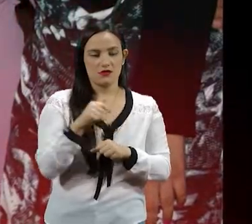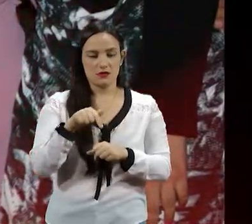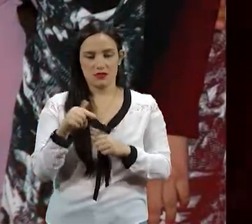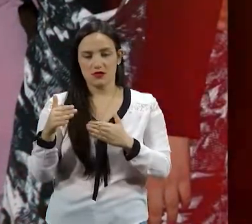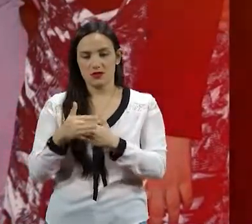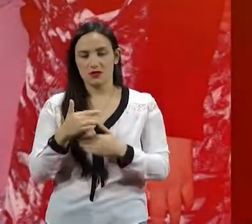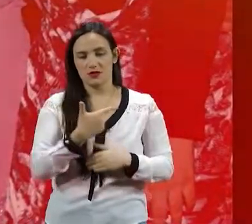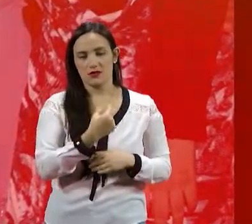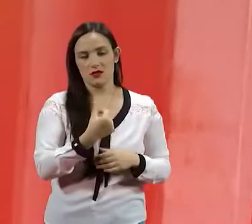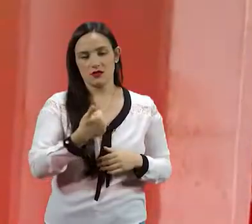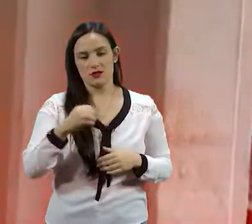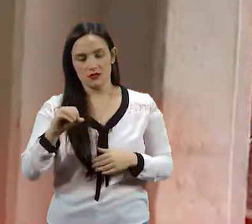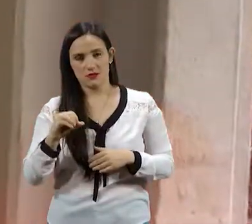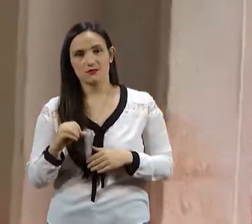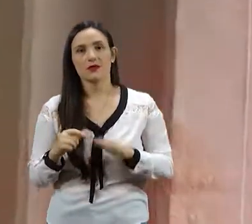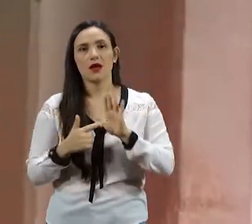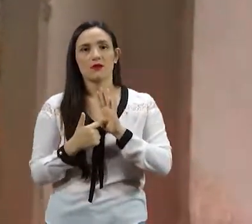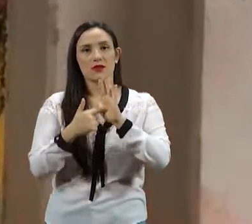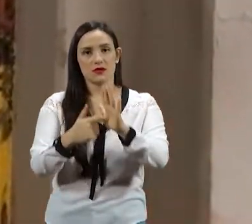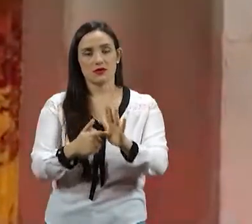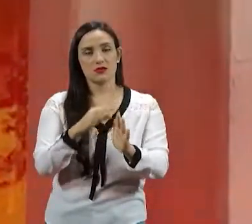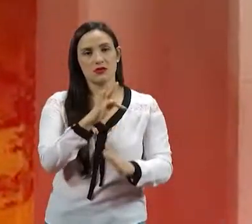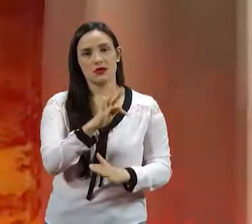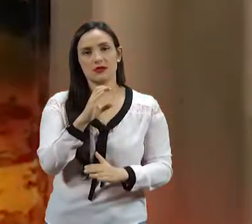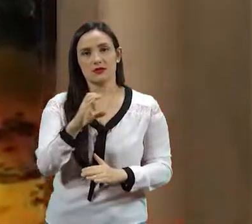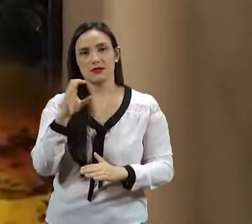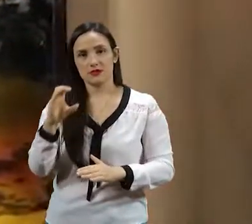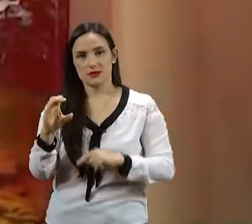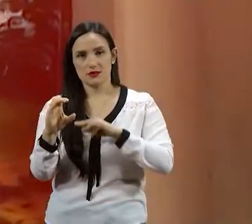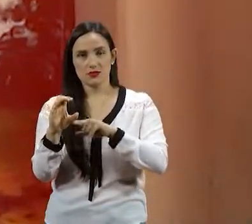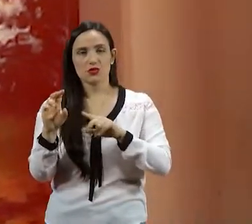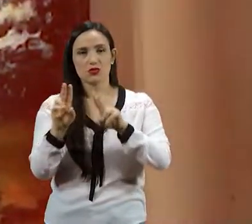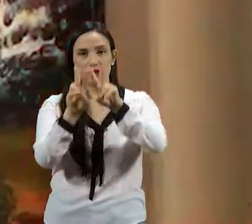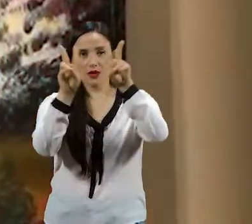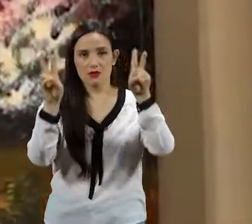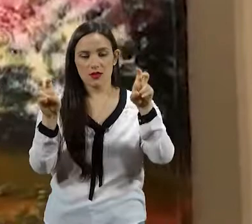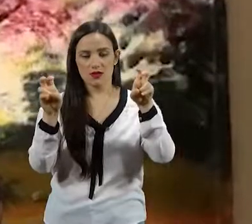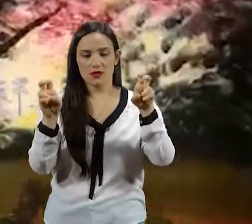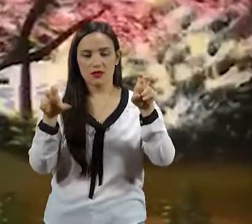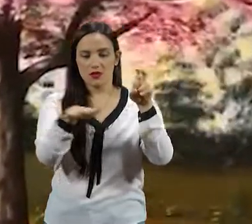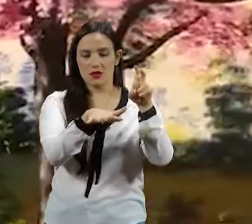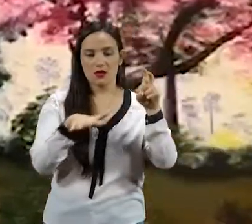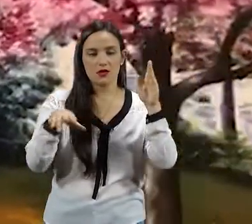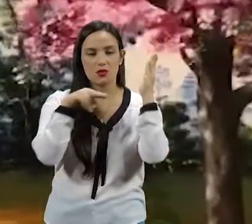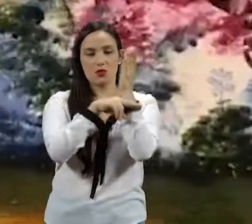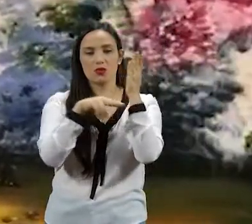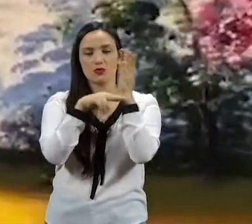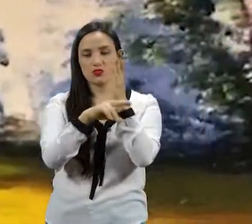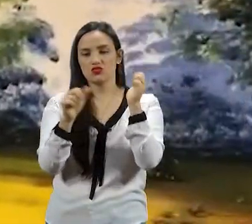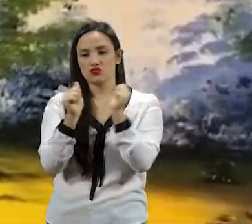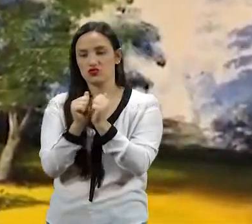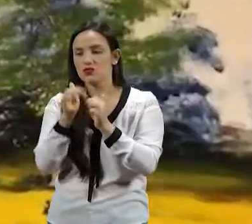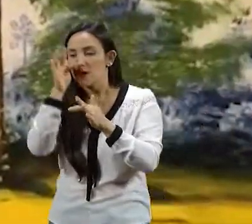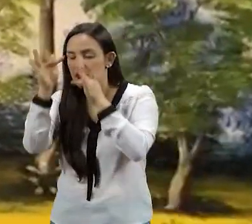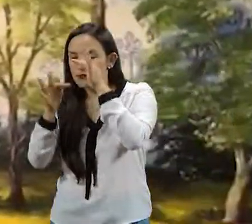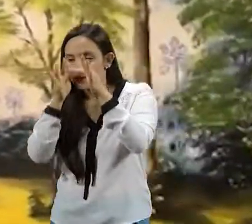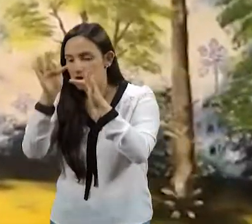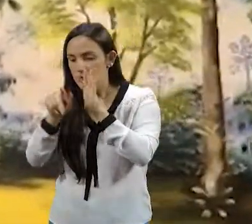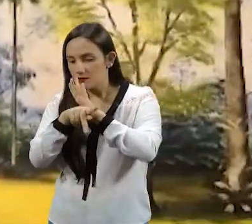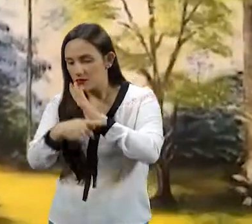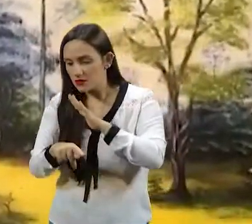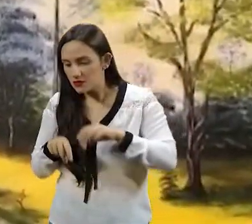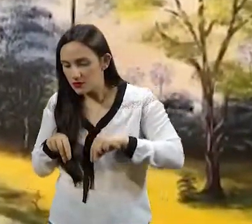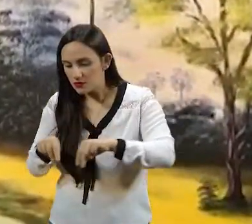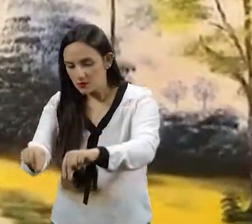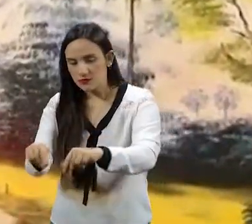2007 e 2010, Apris apresentou o trabalho de conclusão de curso Espaço Urbano e as Plantas Nativas, O Fazer